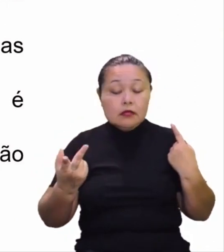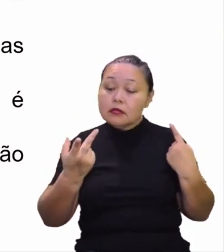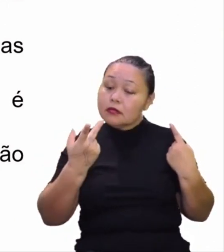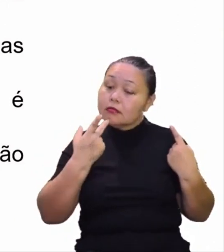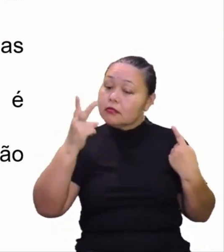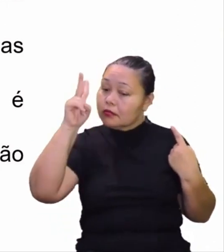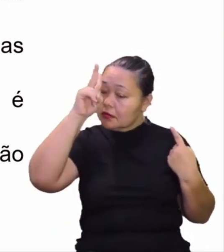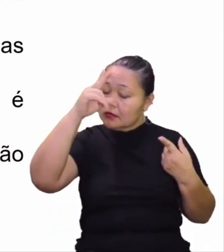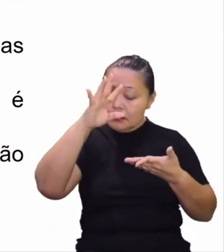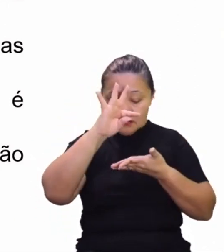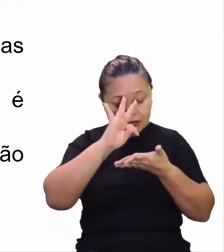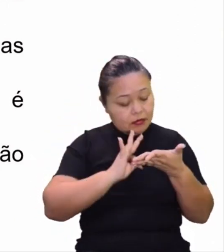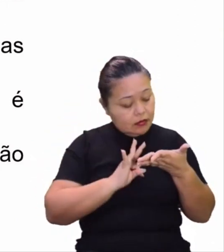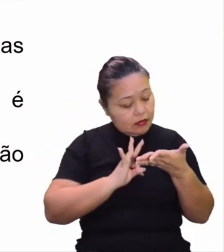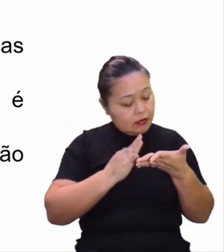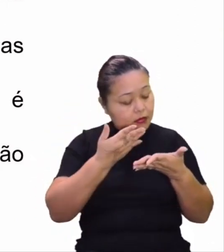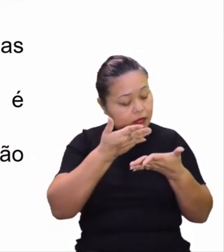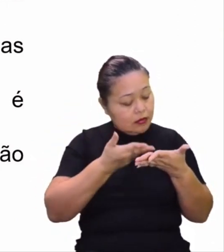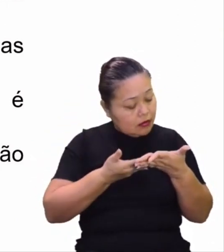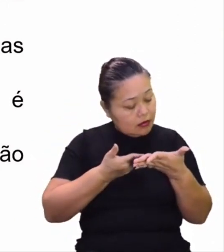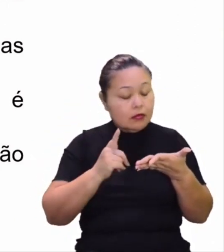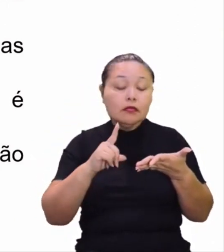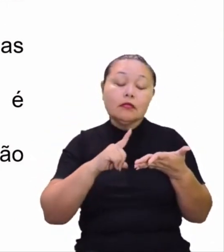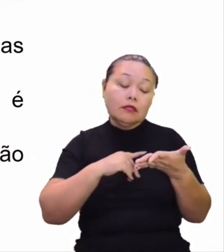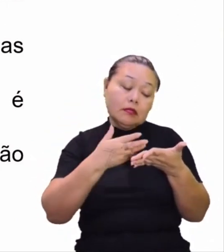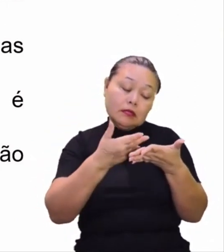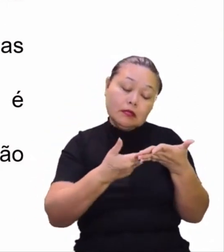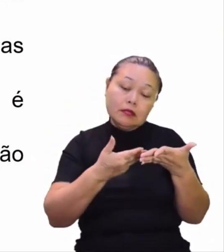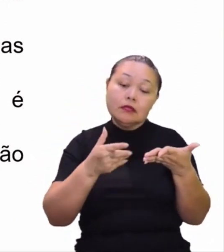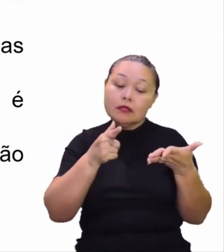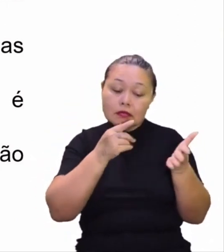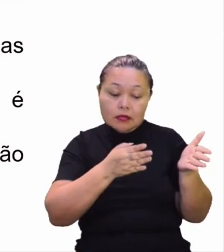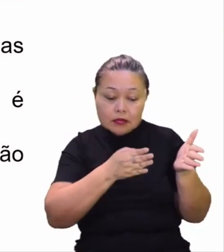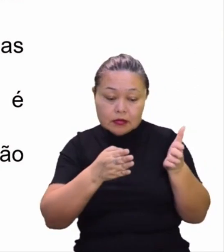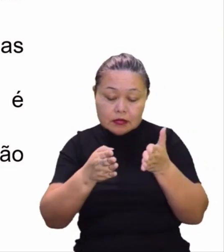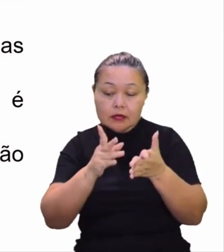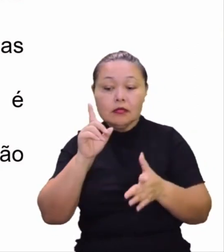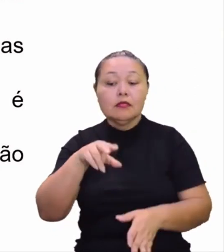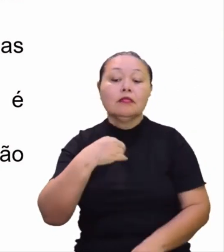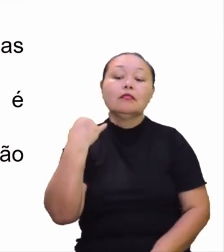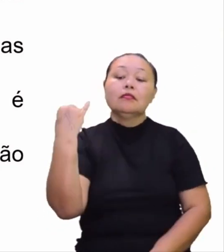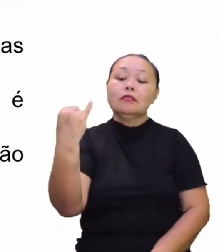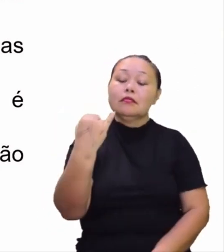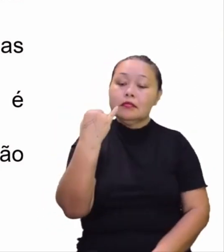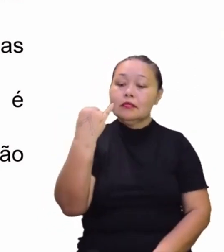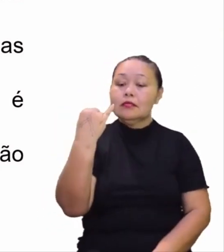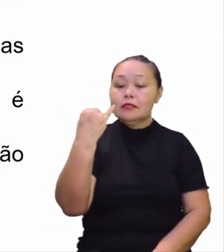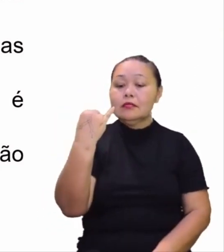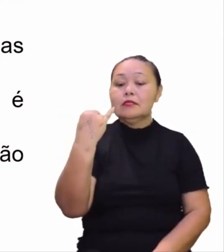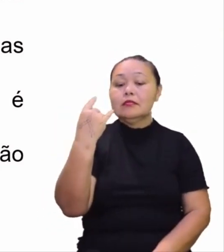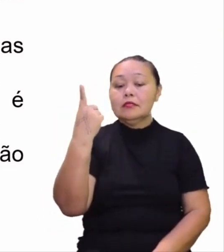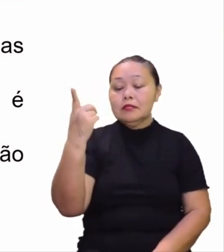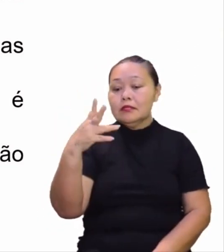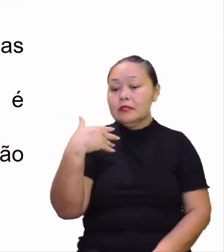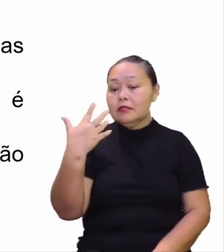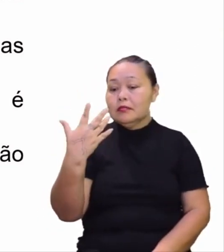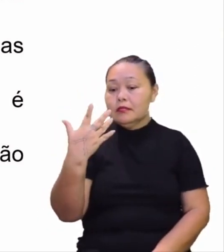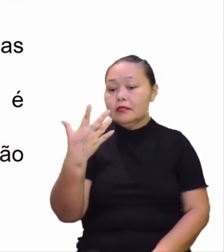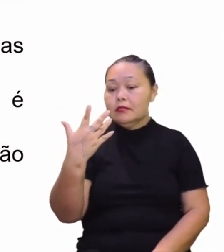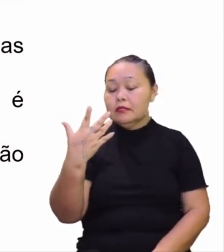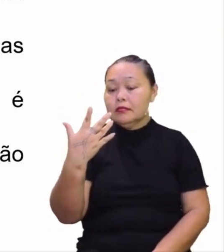ao que lemos no texto? Exatamente. Dizendo que essa hidrovia do Tem a sua importância.